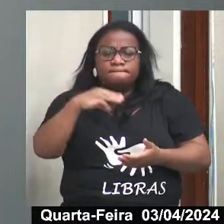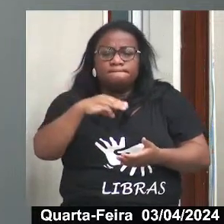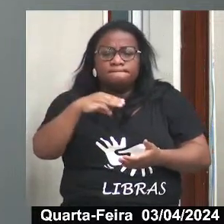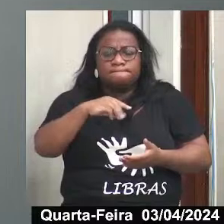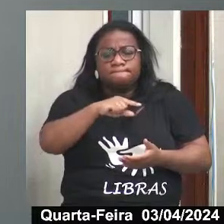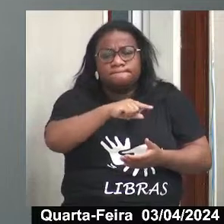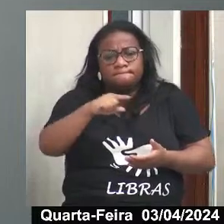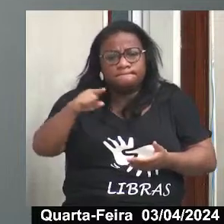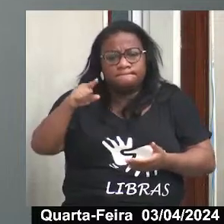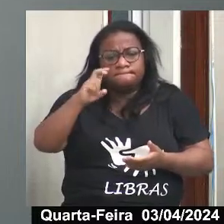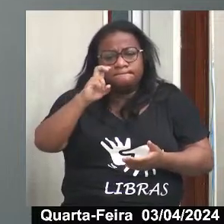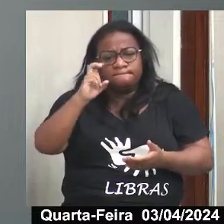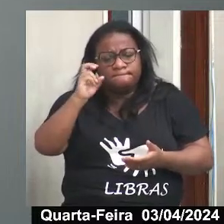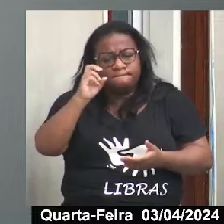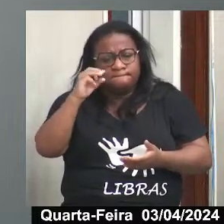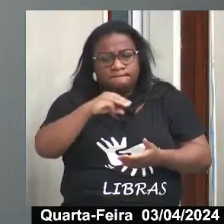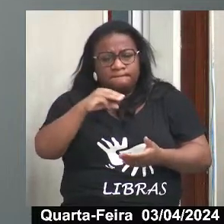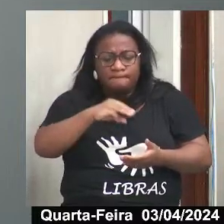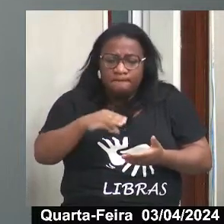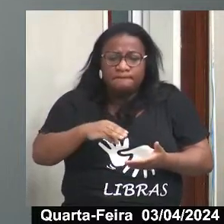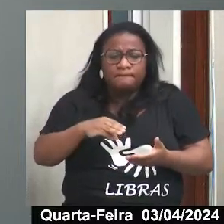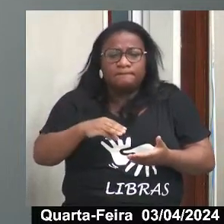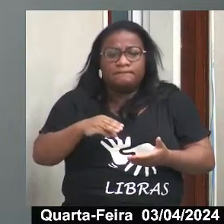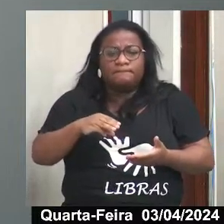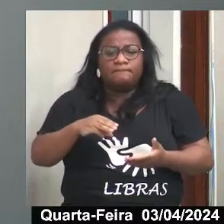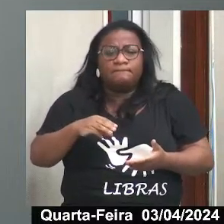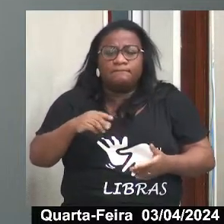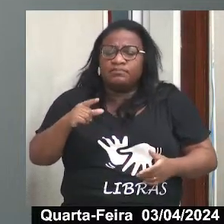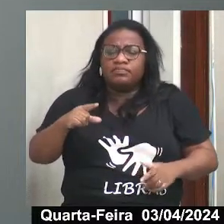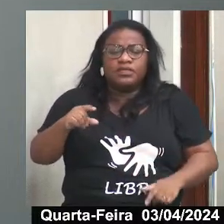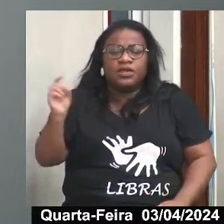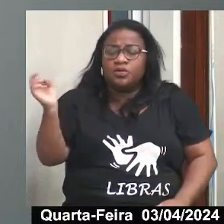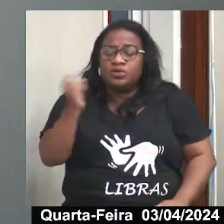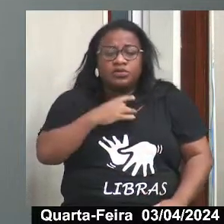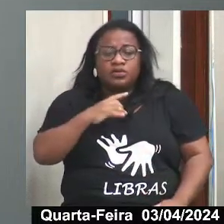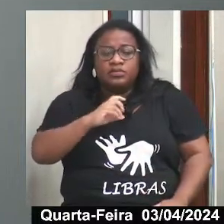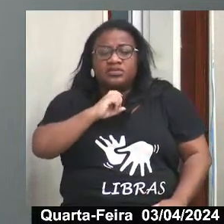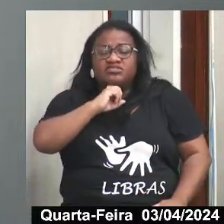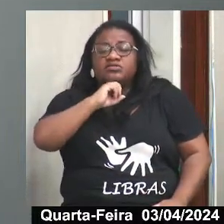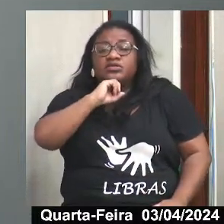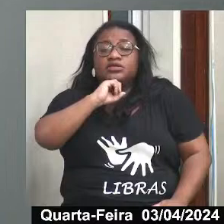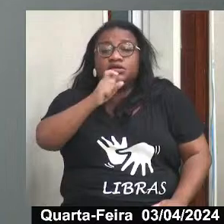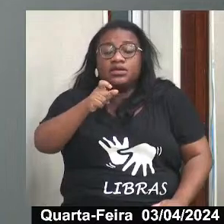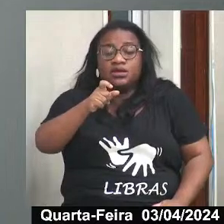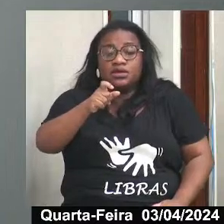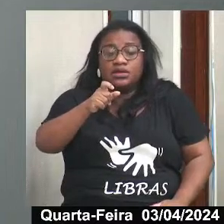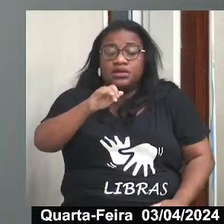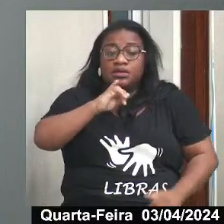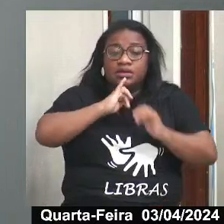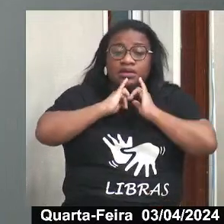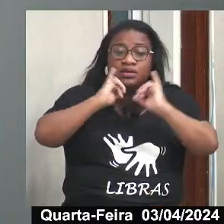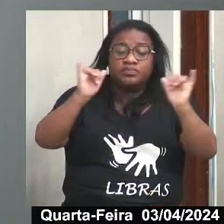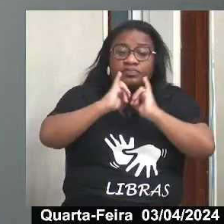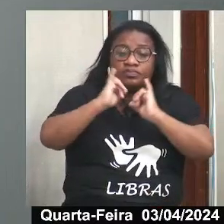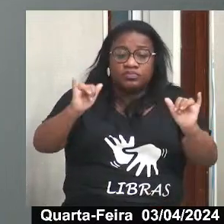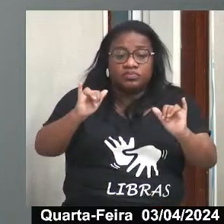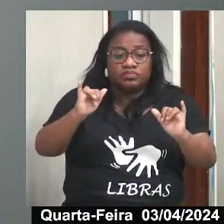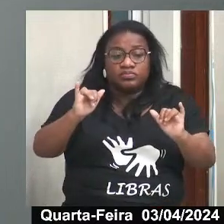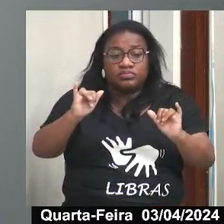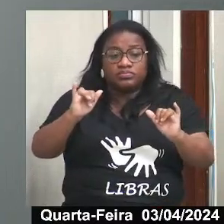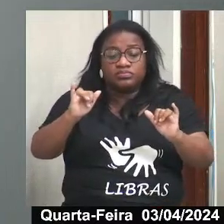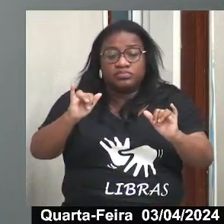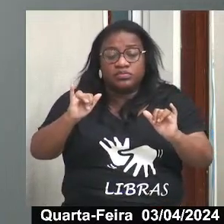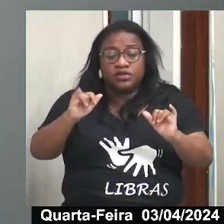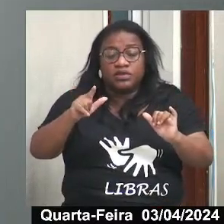concluir. E os meus 15 minutos. Estarei aqui para debater, sim. E sem medo de ninguém, tá certo? Isso sirva de recado. E